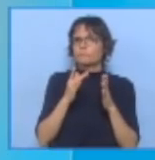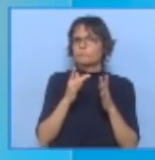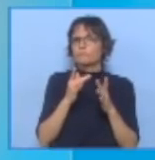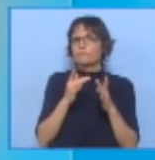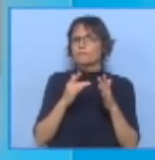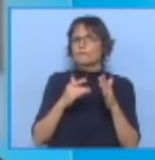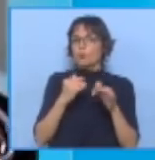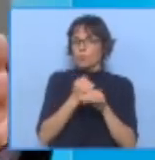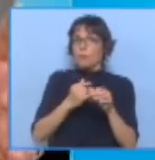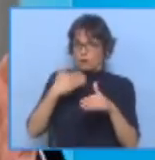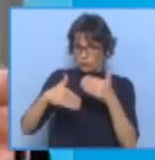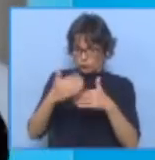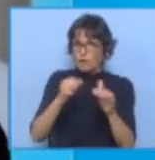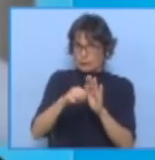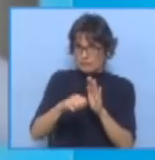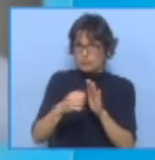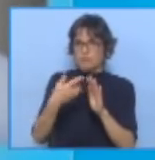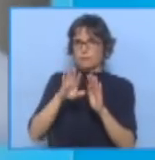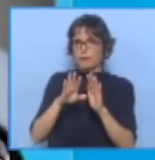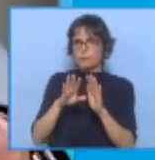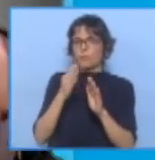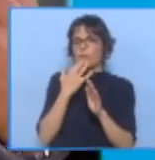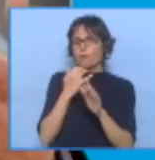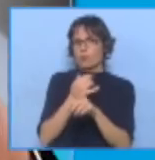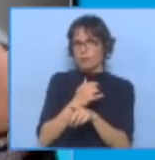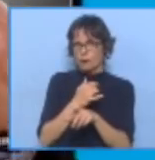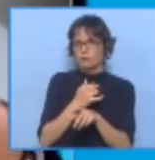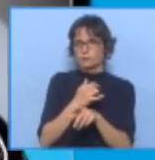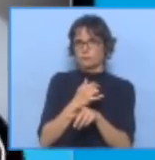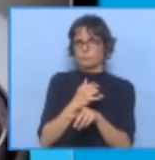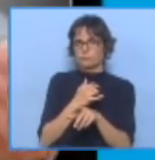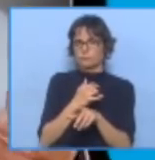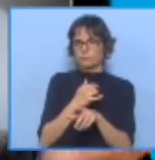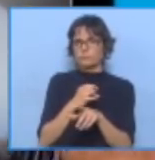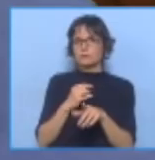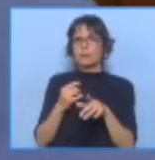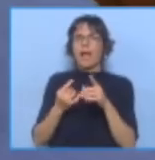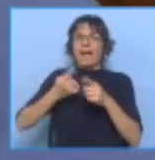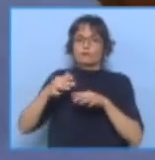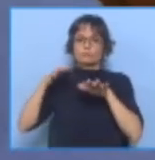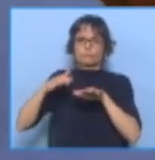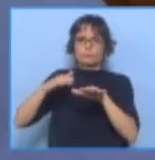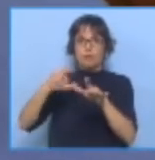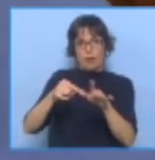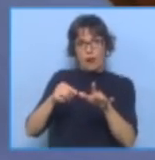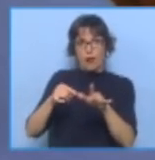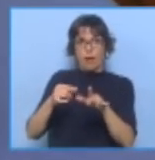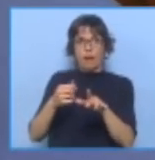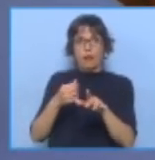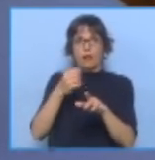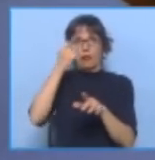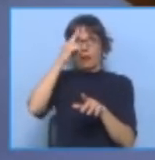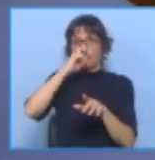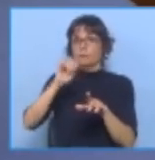sua liturgia. Uma vez ou outra há publicamente estas procissões, estou-me a recordar em Belém que